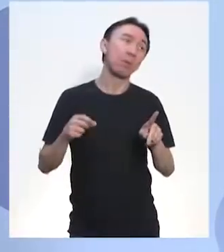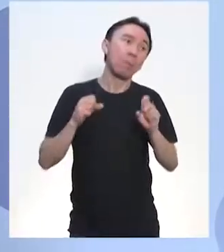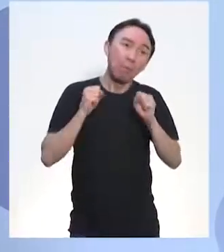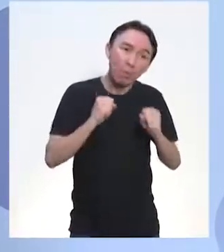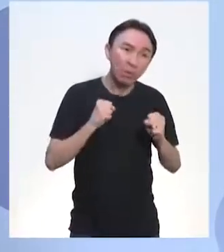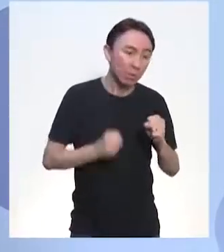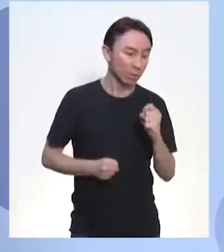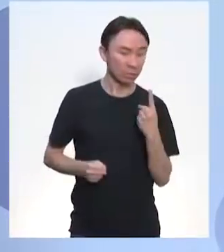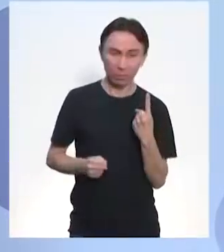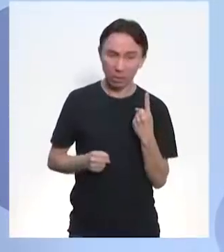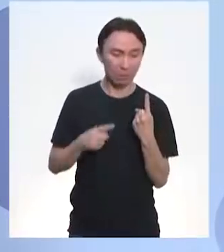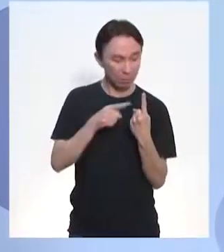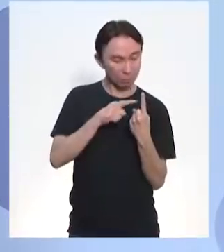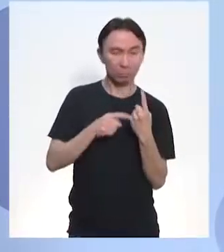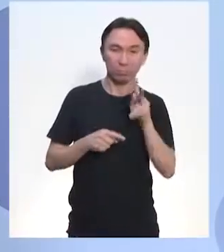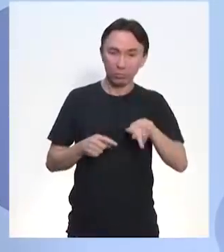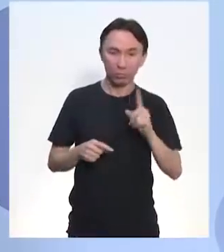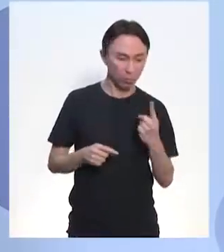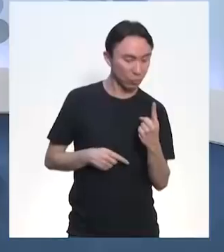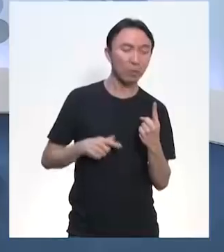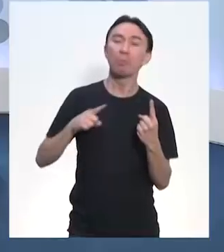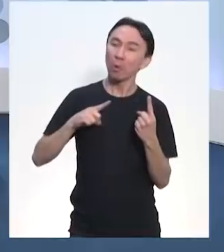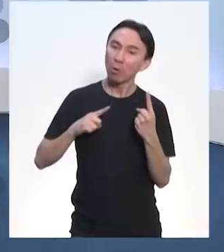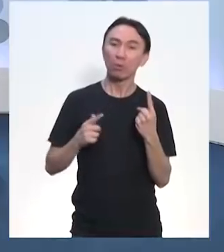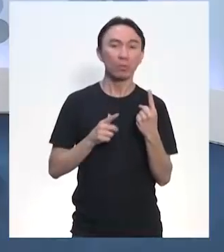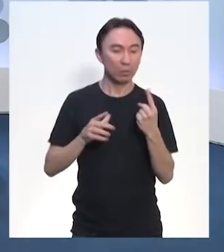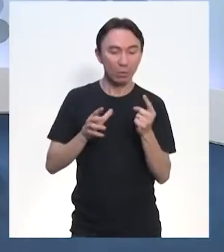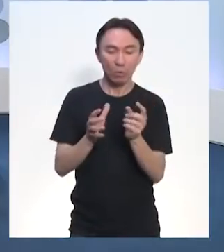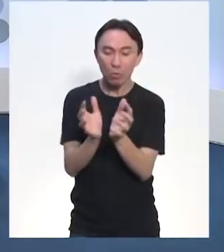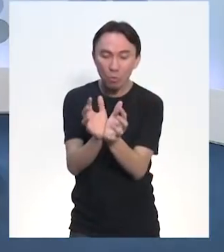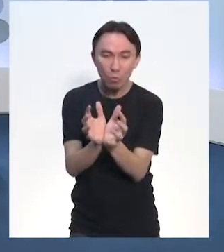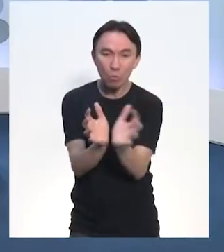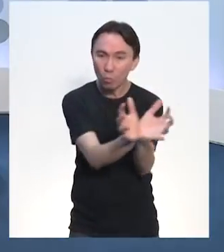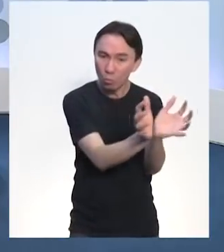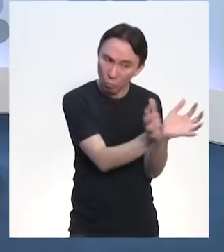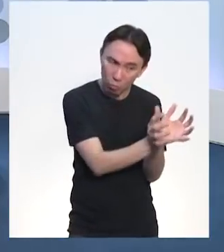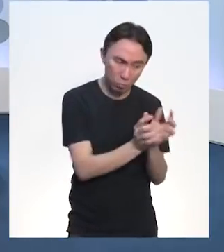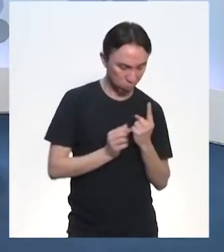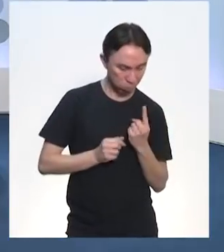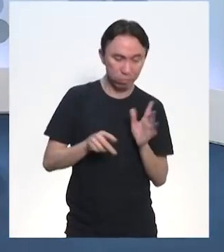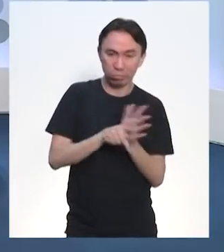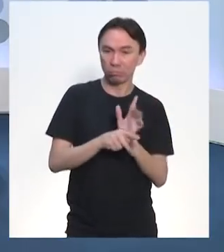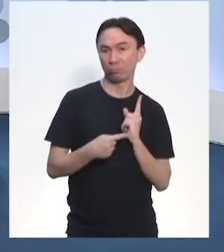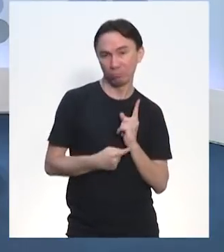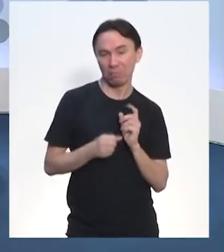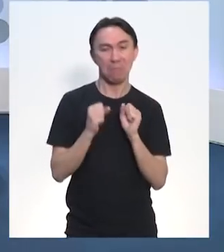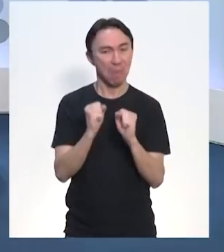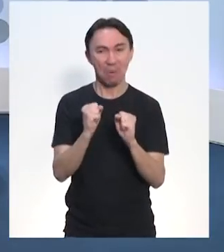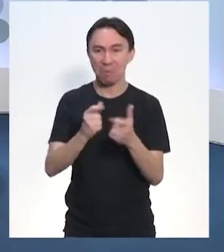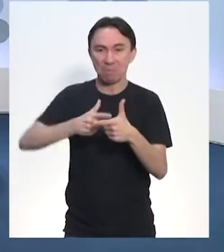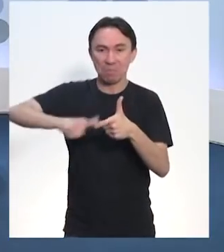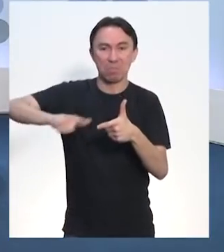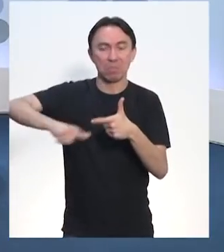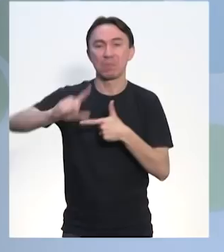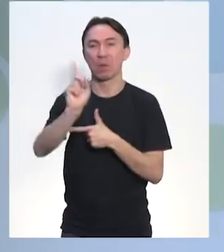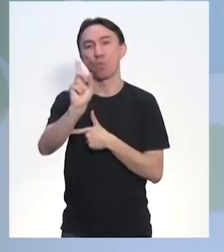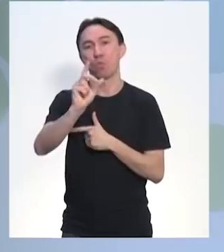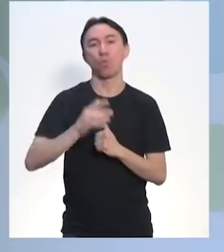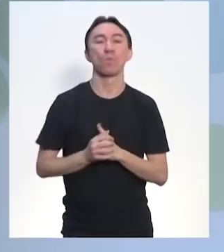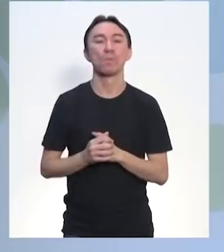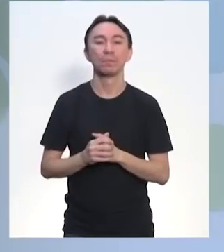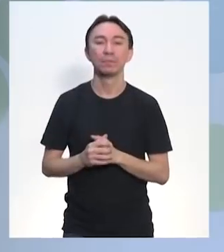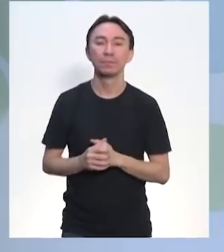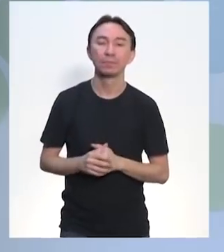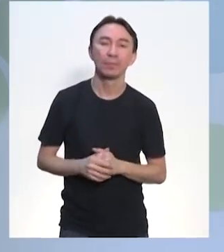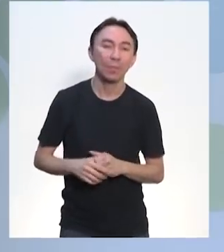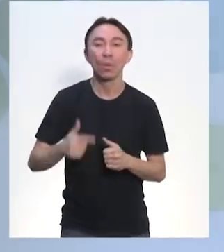vão trabalhar ali com ele, certo? Até para poder administrar melhor esse processo. Então, não tem problema nenhum. Isso mesmo. E aí, a